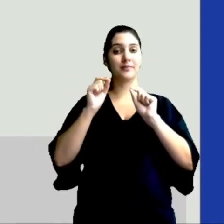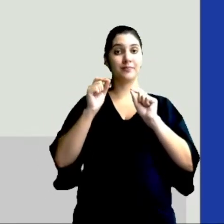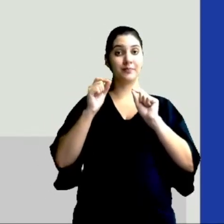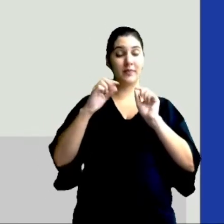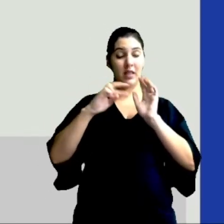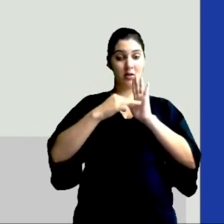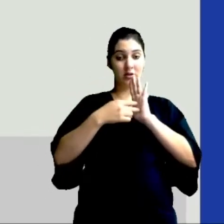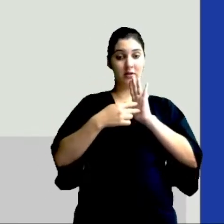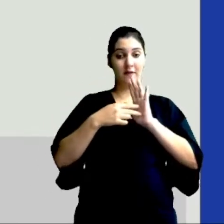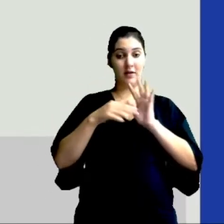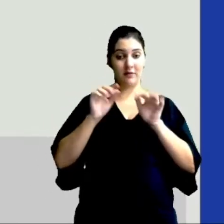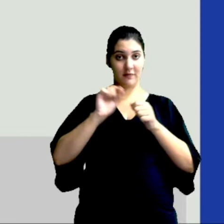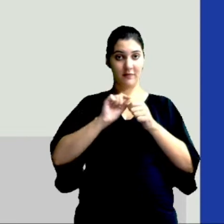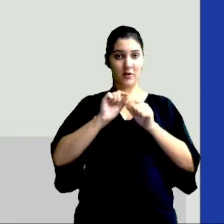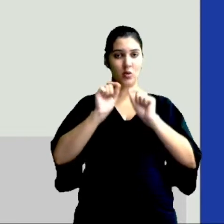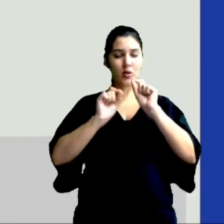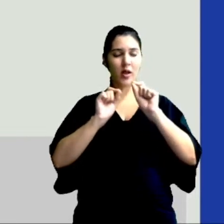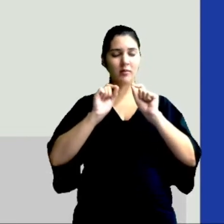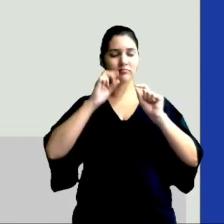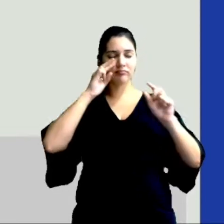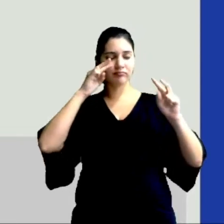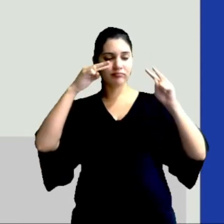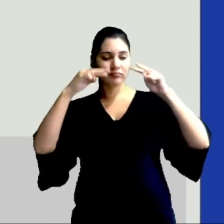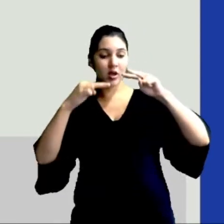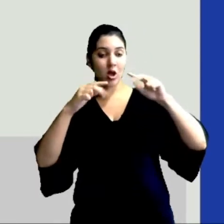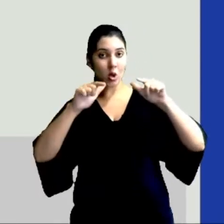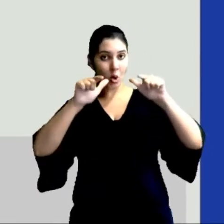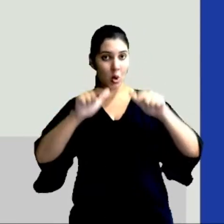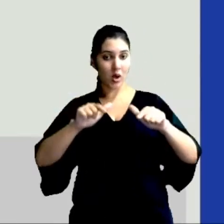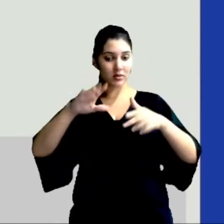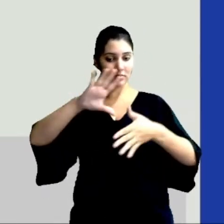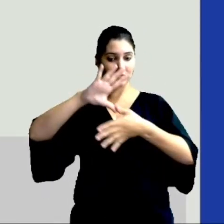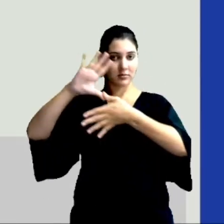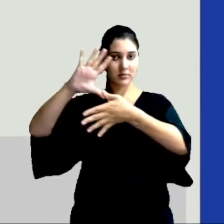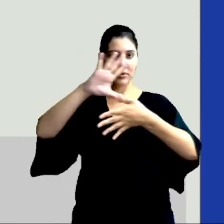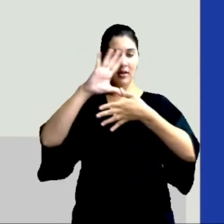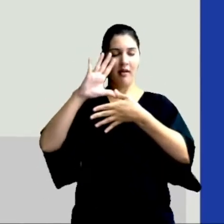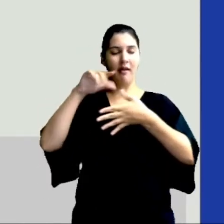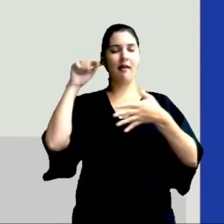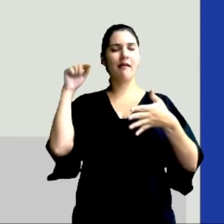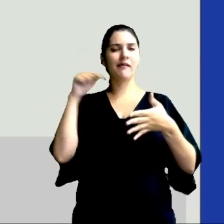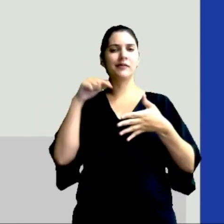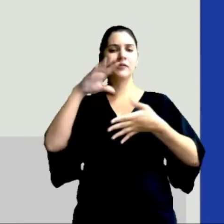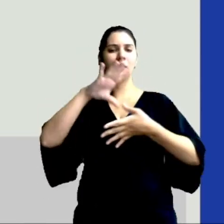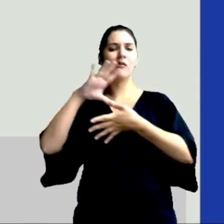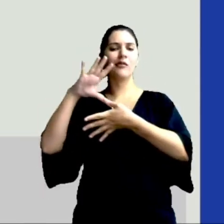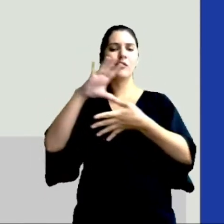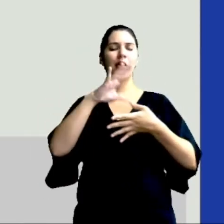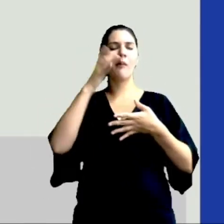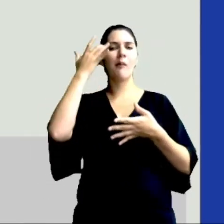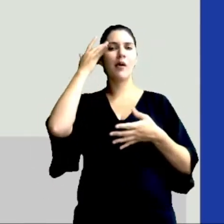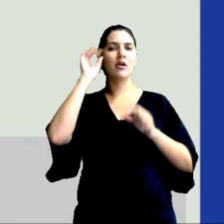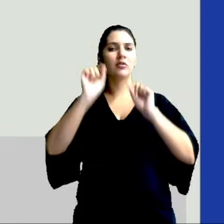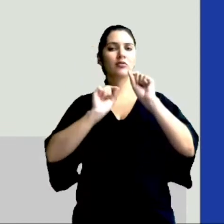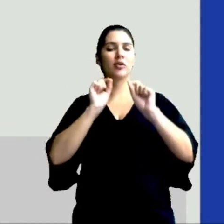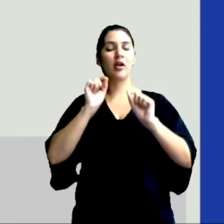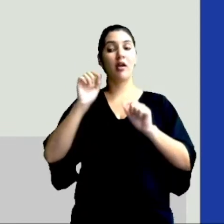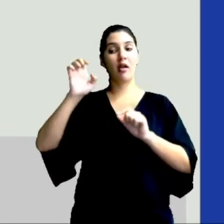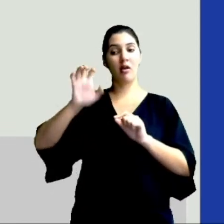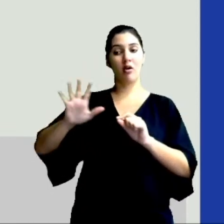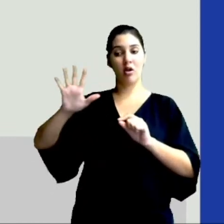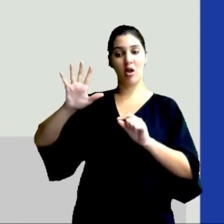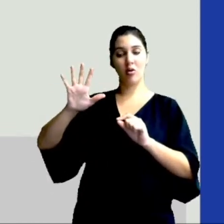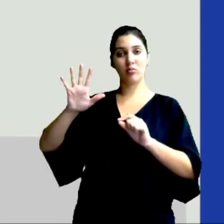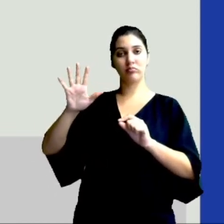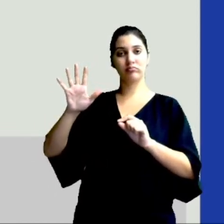a partir do ponto de vista de localização da Europa. A Europa considerada, no caso, pelos europeus, que